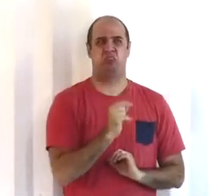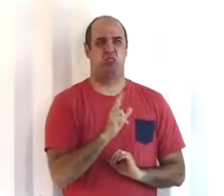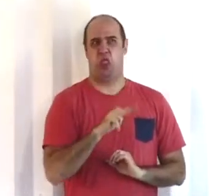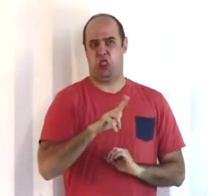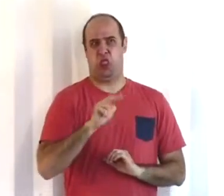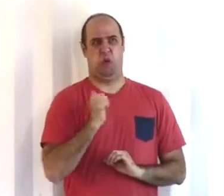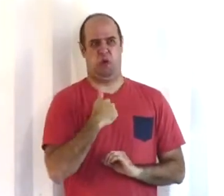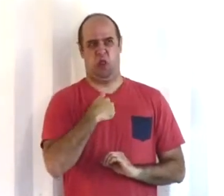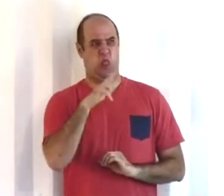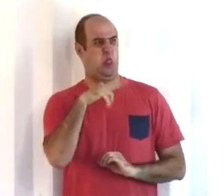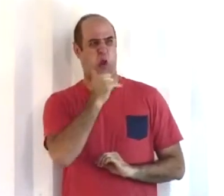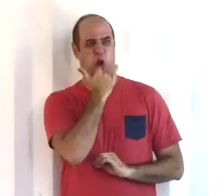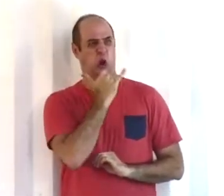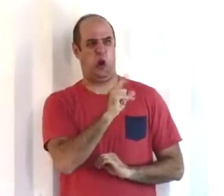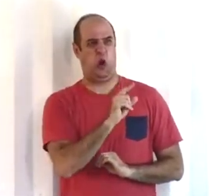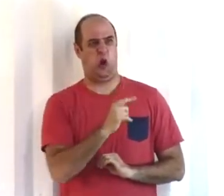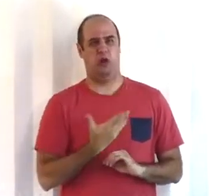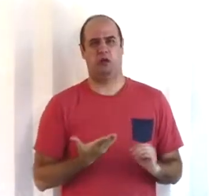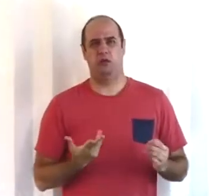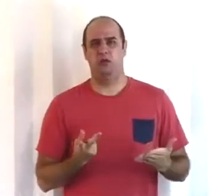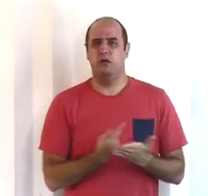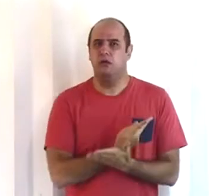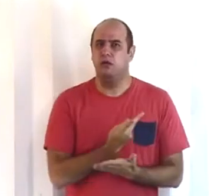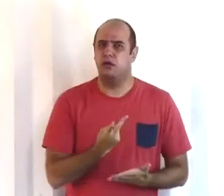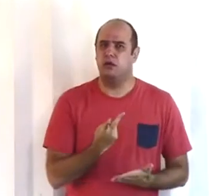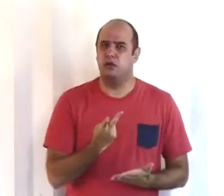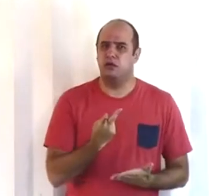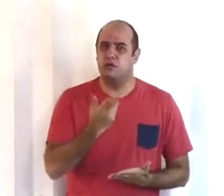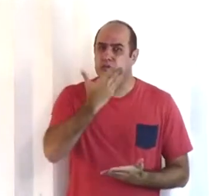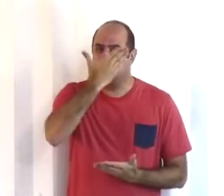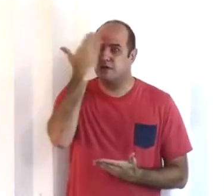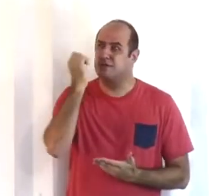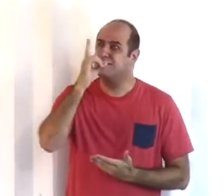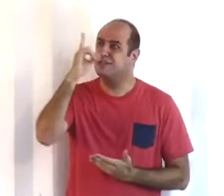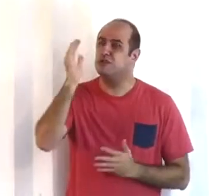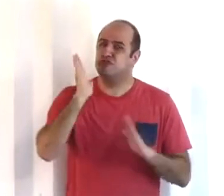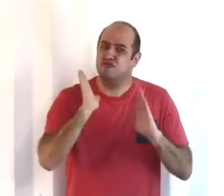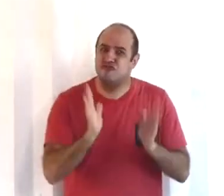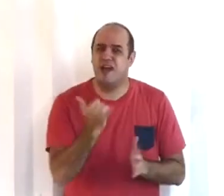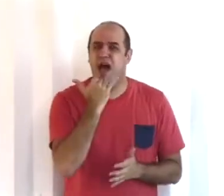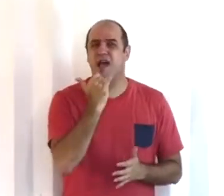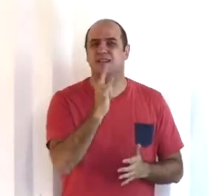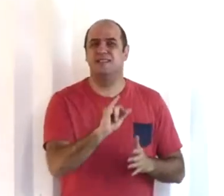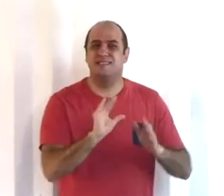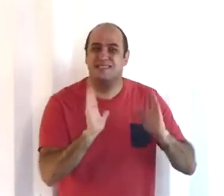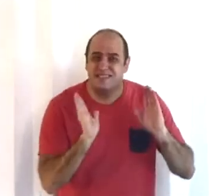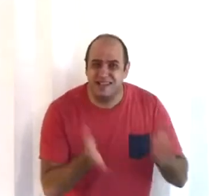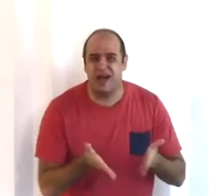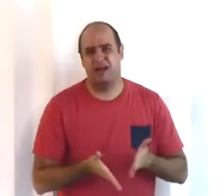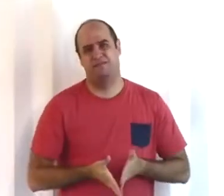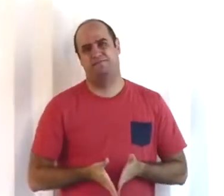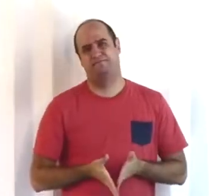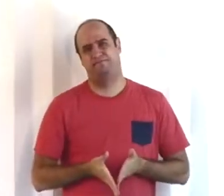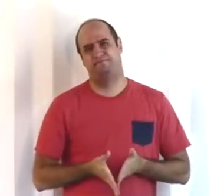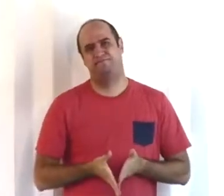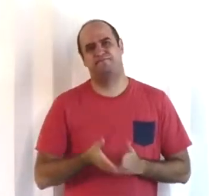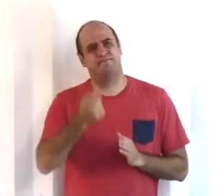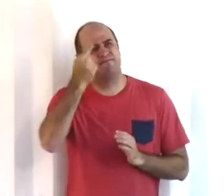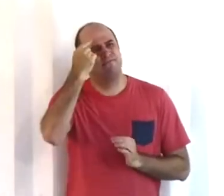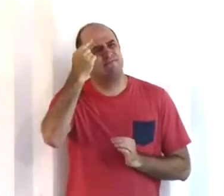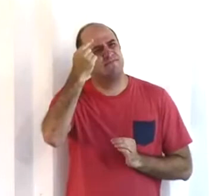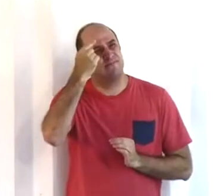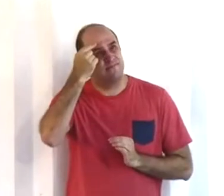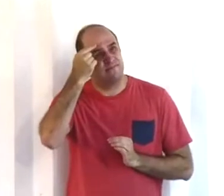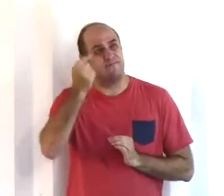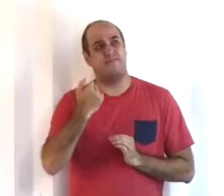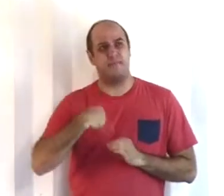perdoa. Então, a paz tem que ser no Senhor, tem que ser por conta da glória de Deus, e não por conta dos